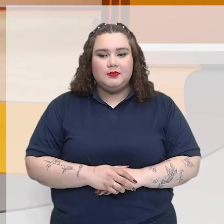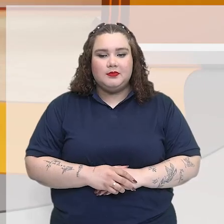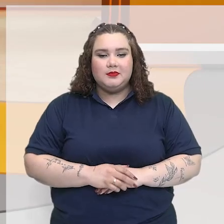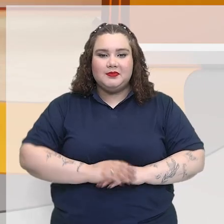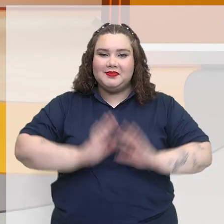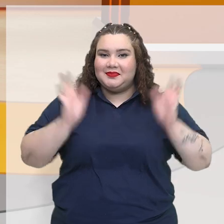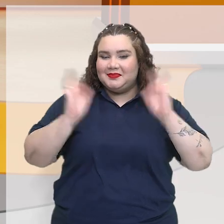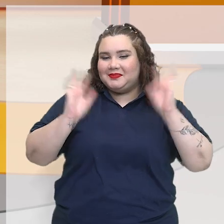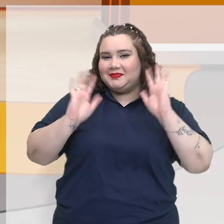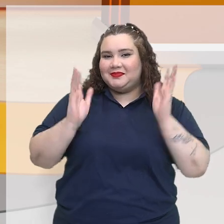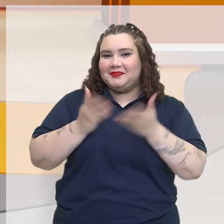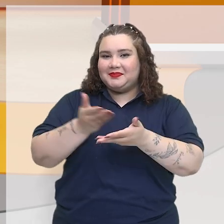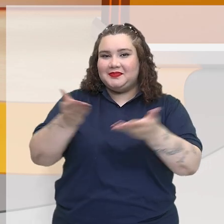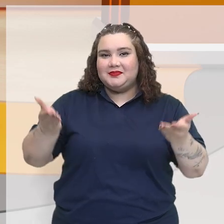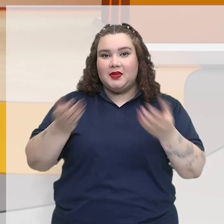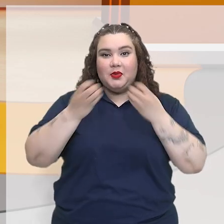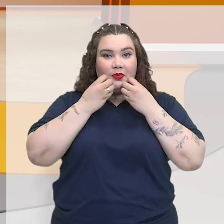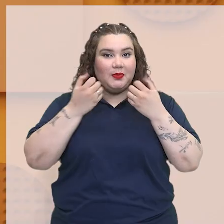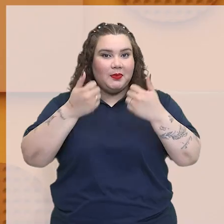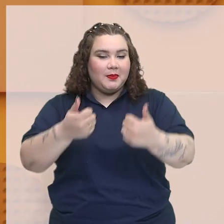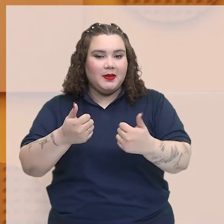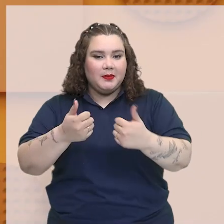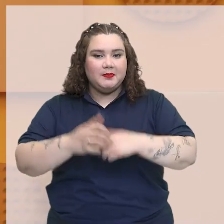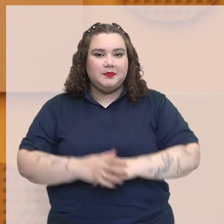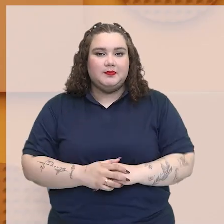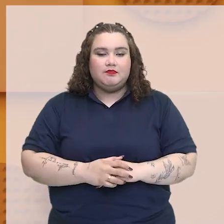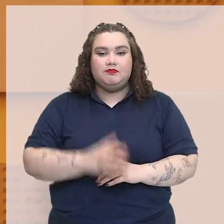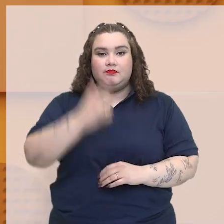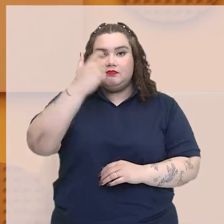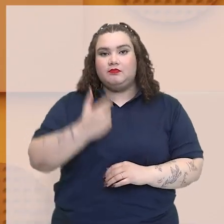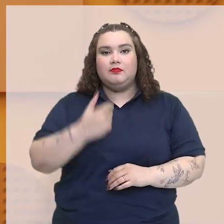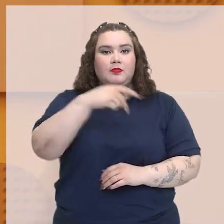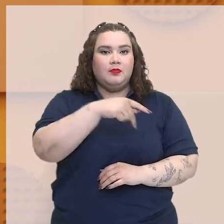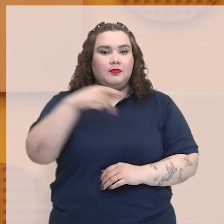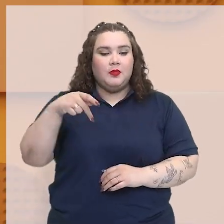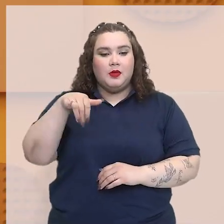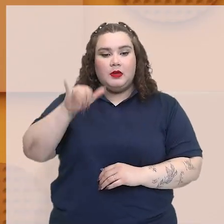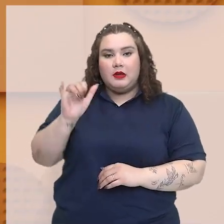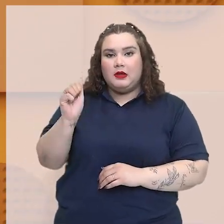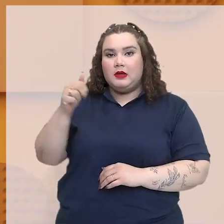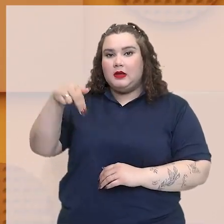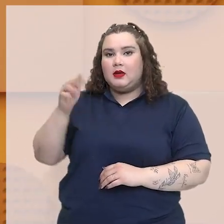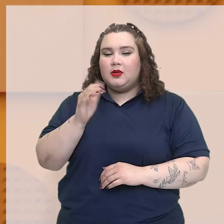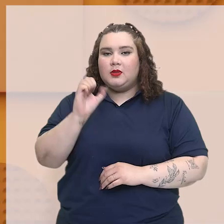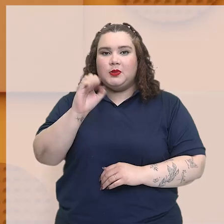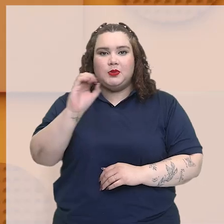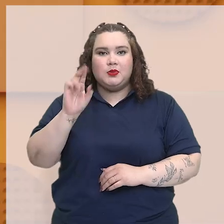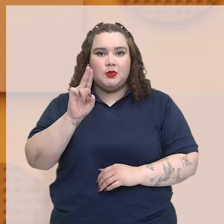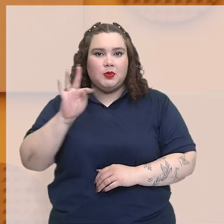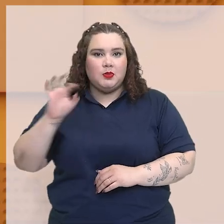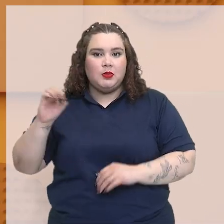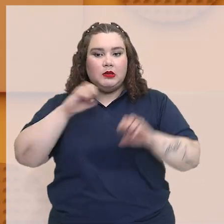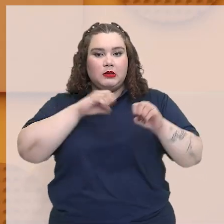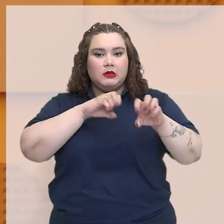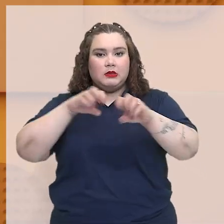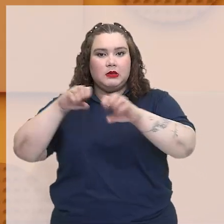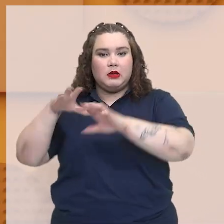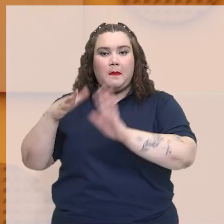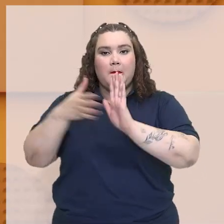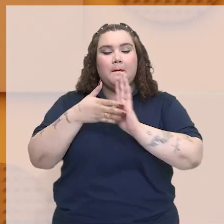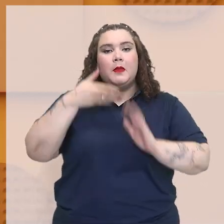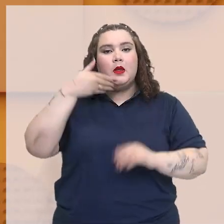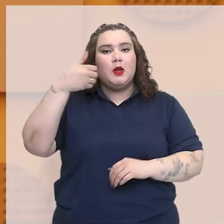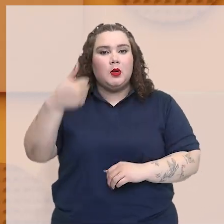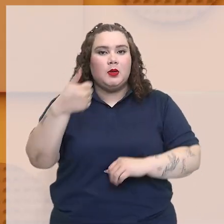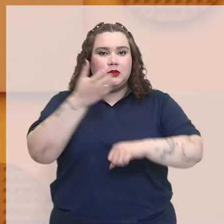Olá, queridos alunos, tudo bem com vocês? Eu sou o professor Ian Souto, daquele que é o melhor componente, o componente